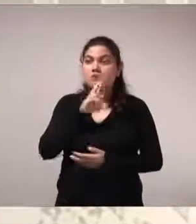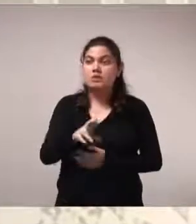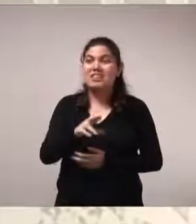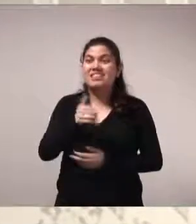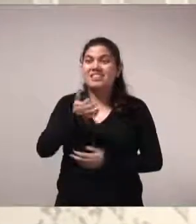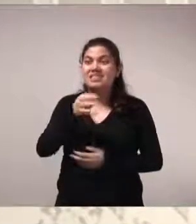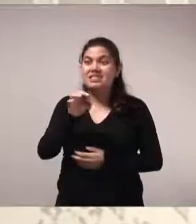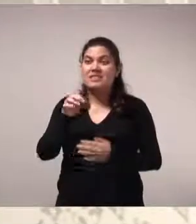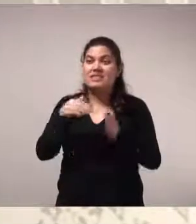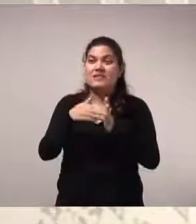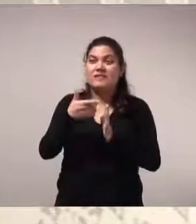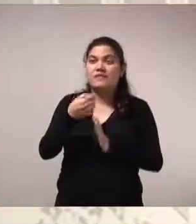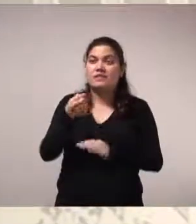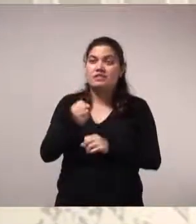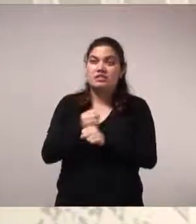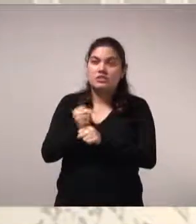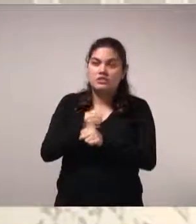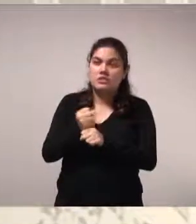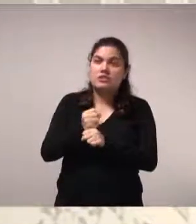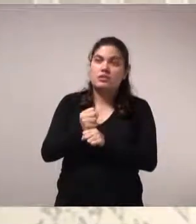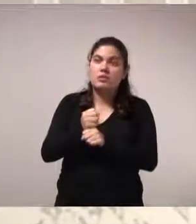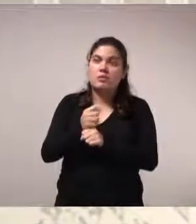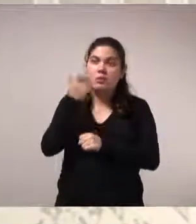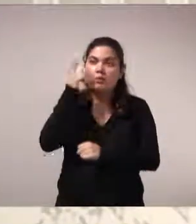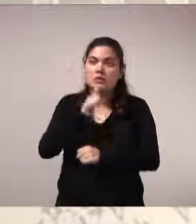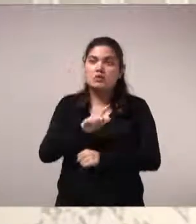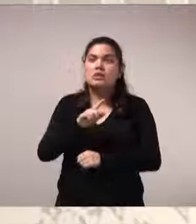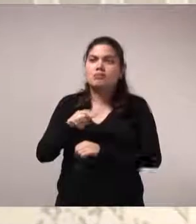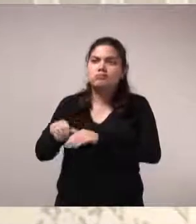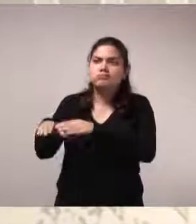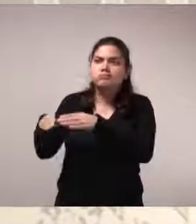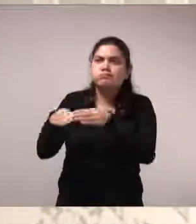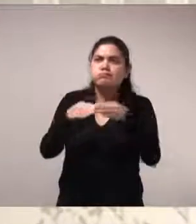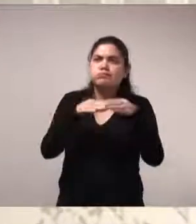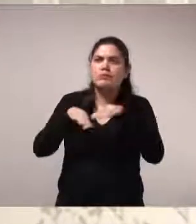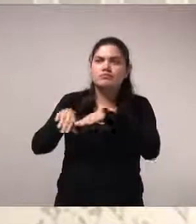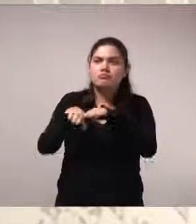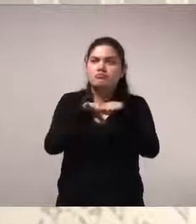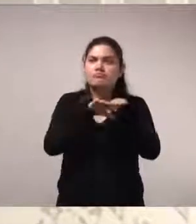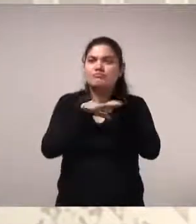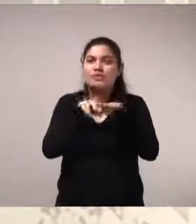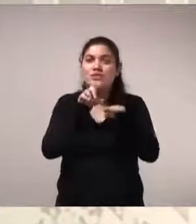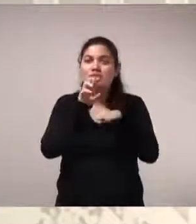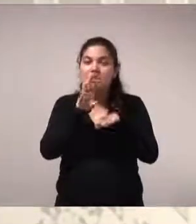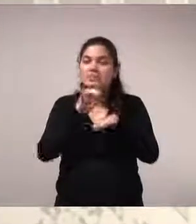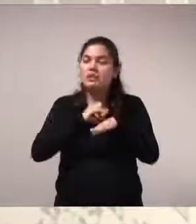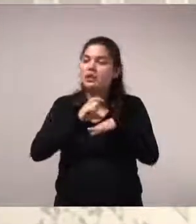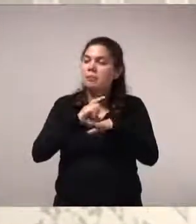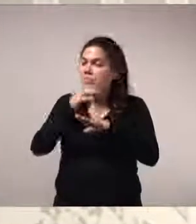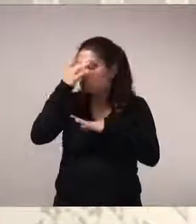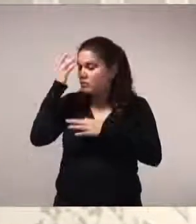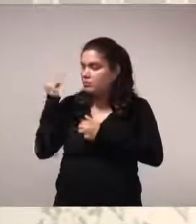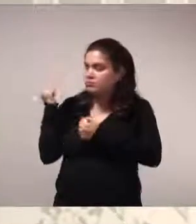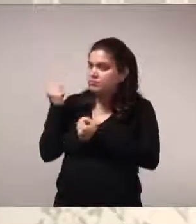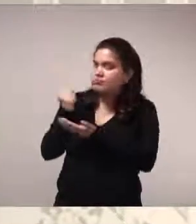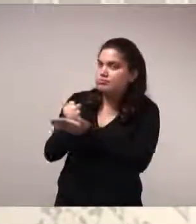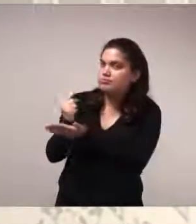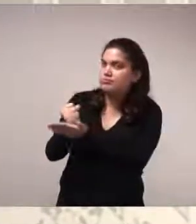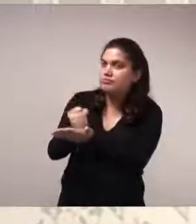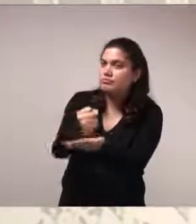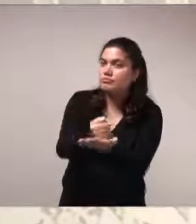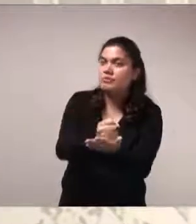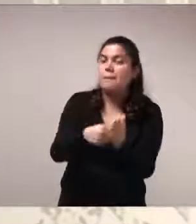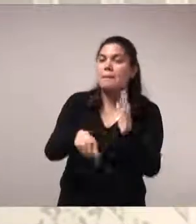anos. É uma conquista coletiva, sempre. Então, toda vez que há cooperação, menos recursos